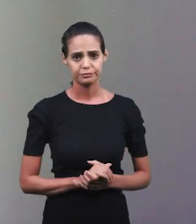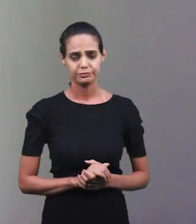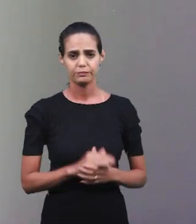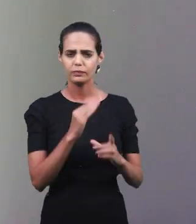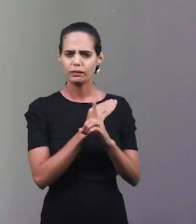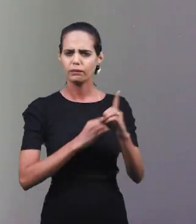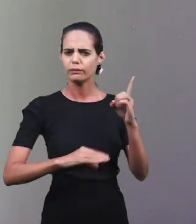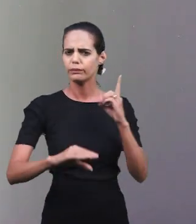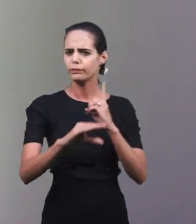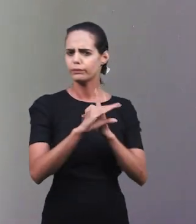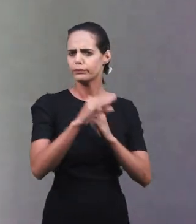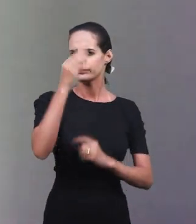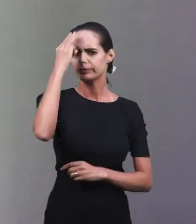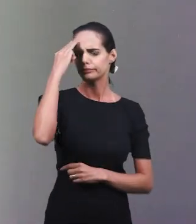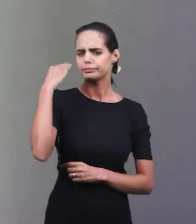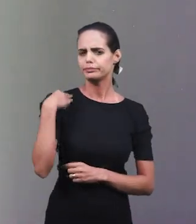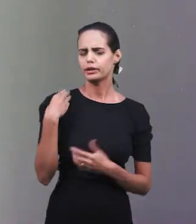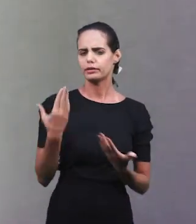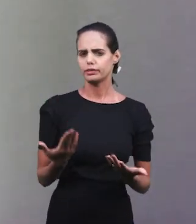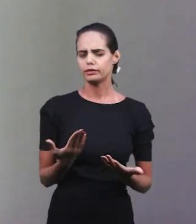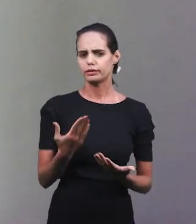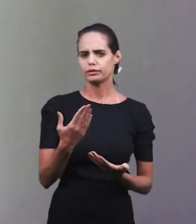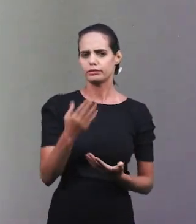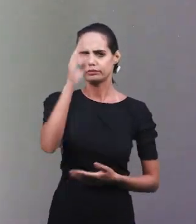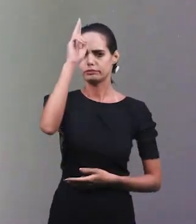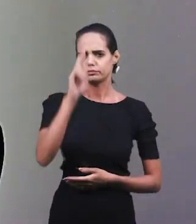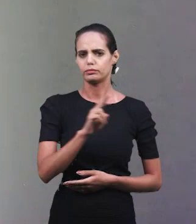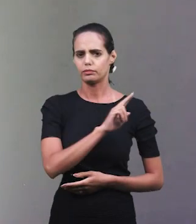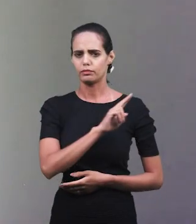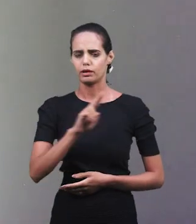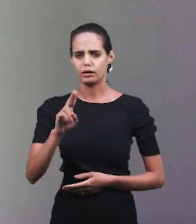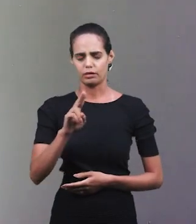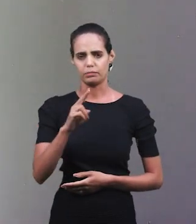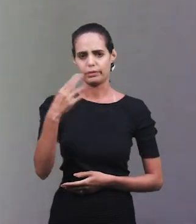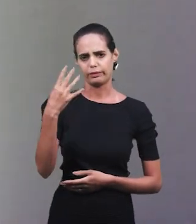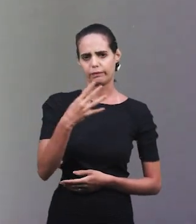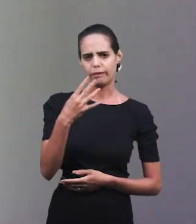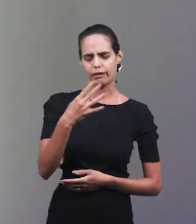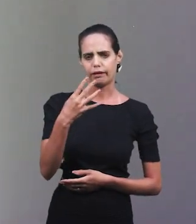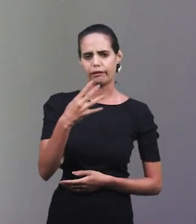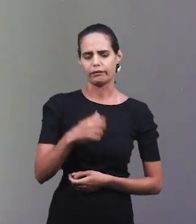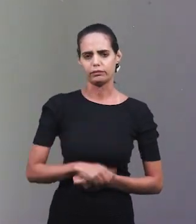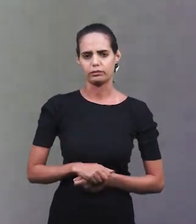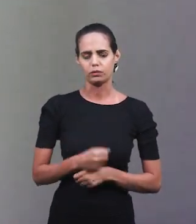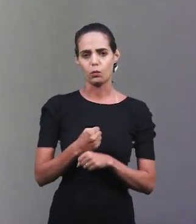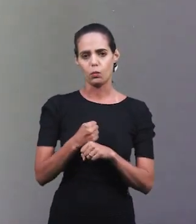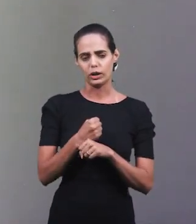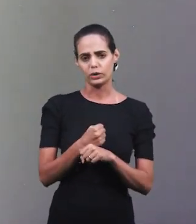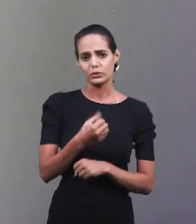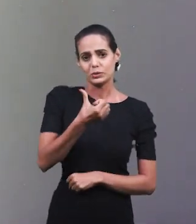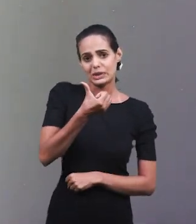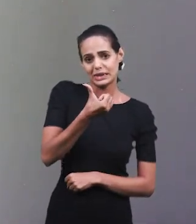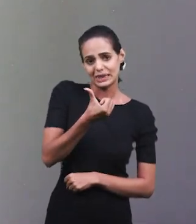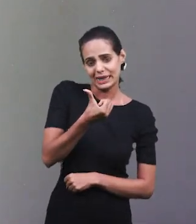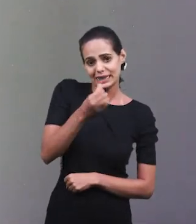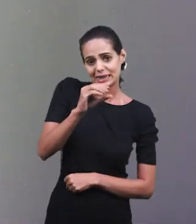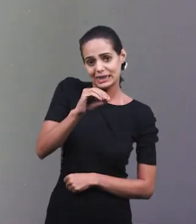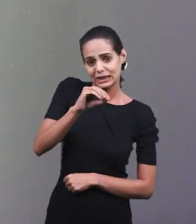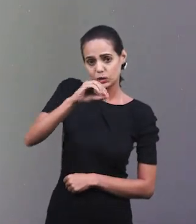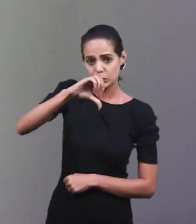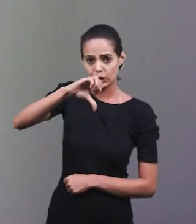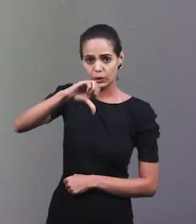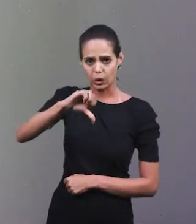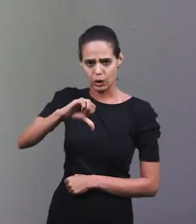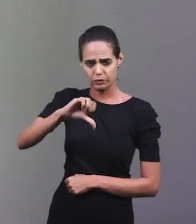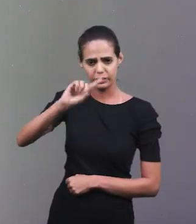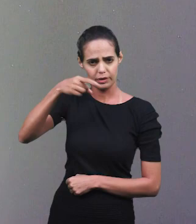Virgem Maria. O Papa Bonifácio IV, no ano 609 d.C., logo depois de